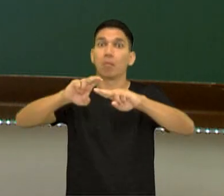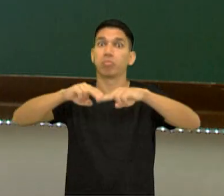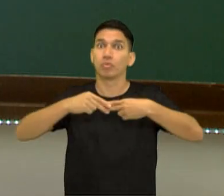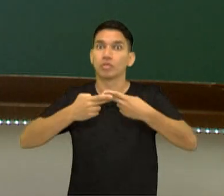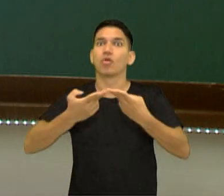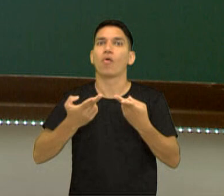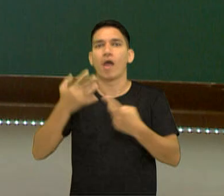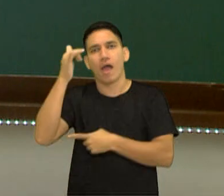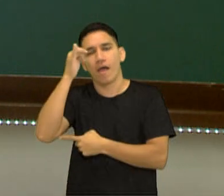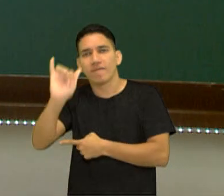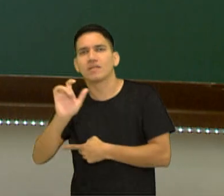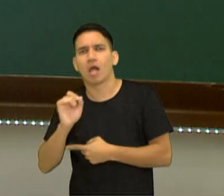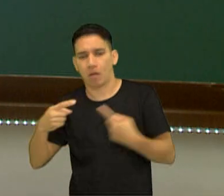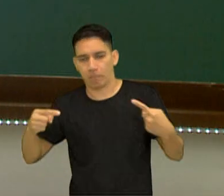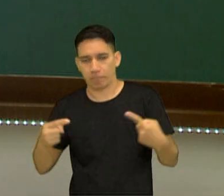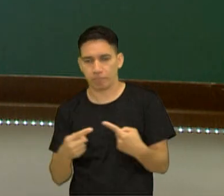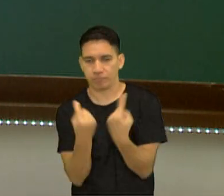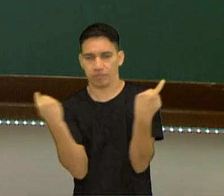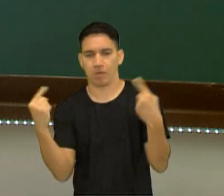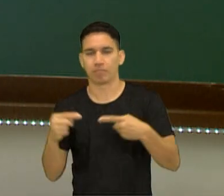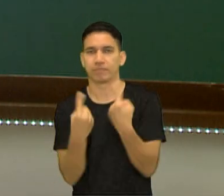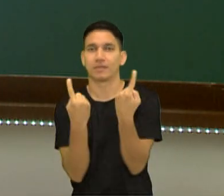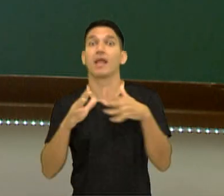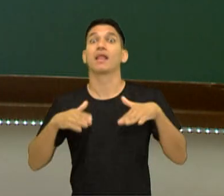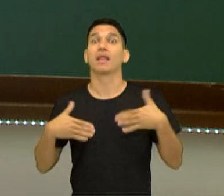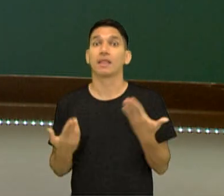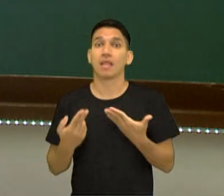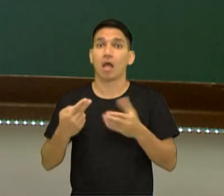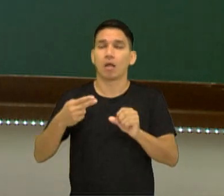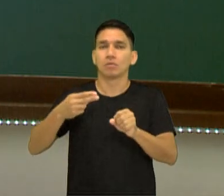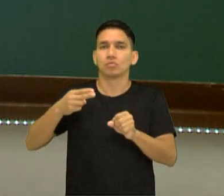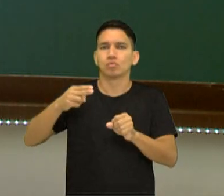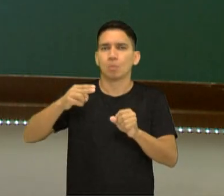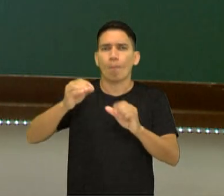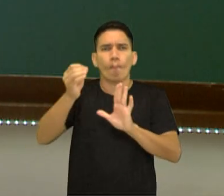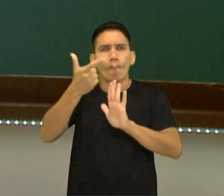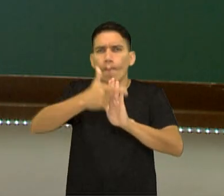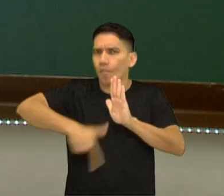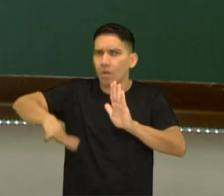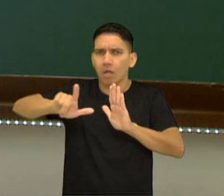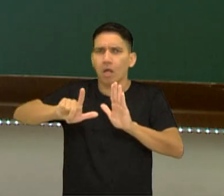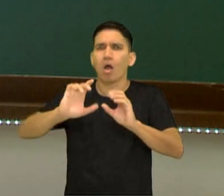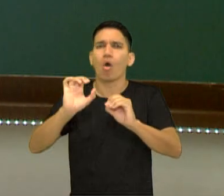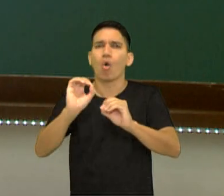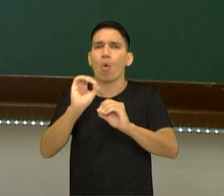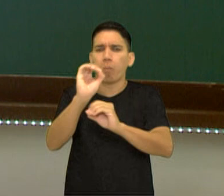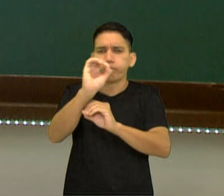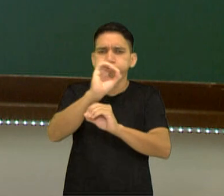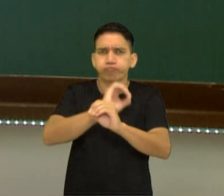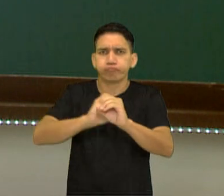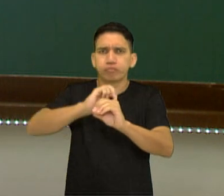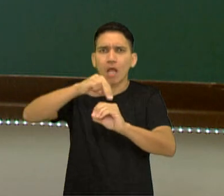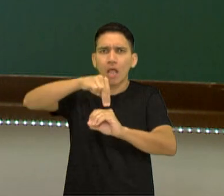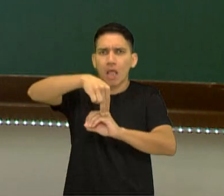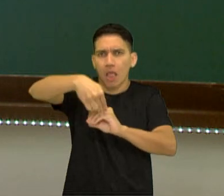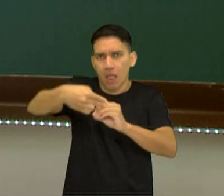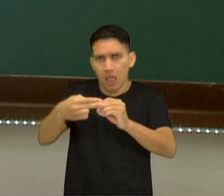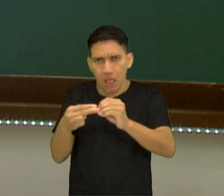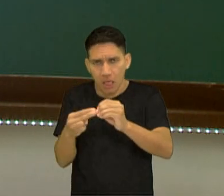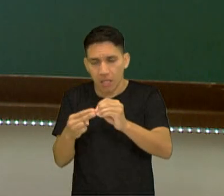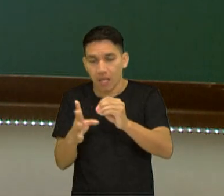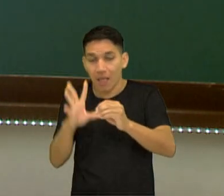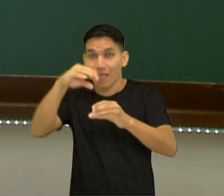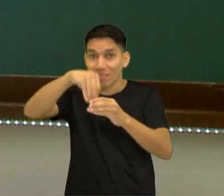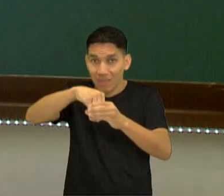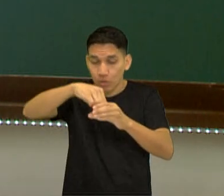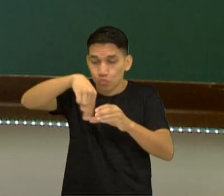semelhante. Então os nêutrons em quantidade igual ali com a dos prótons dentro do núcleo, dá uma estabilidade para o núcleo do